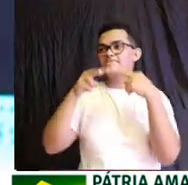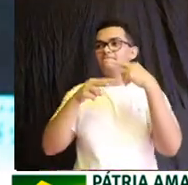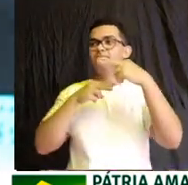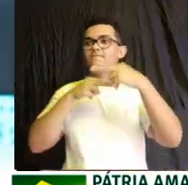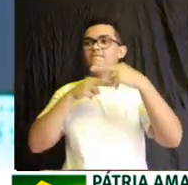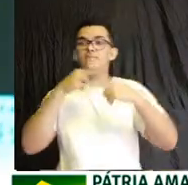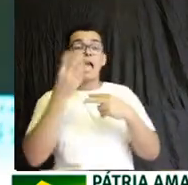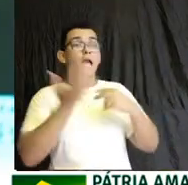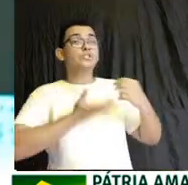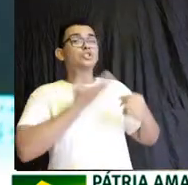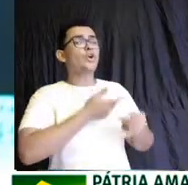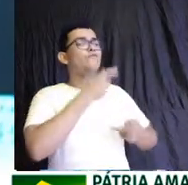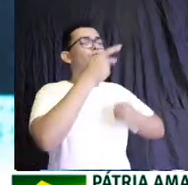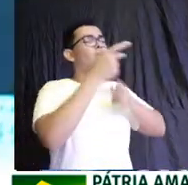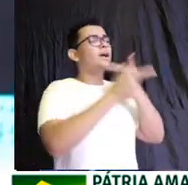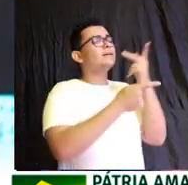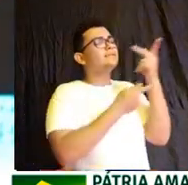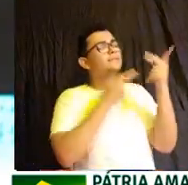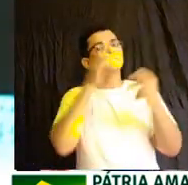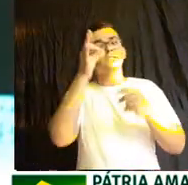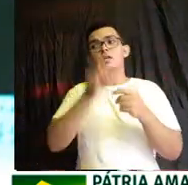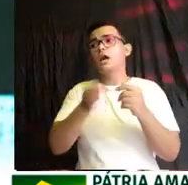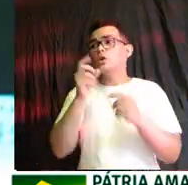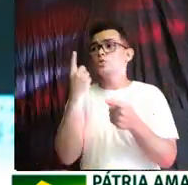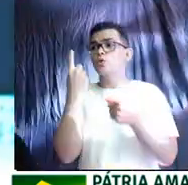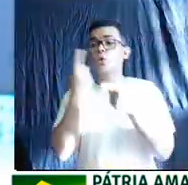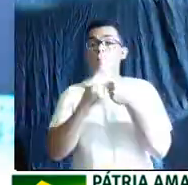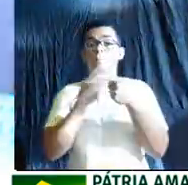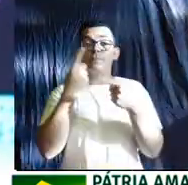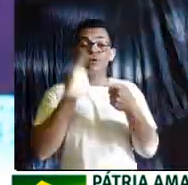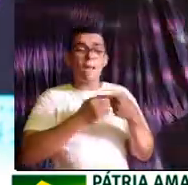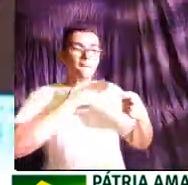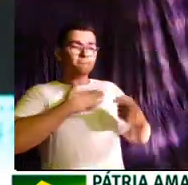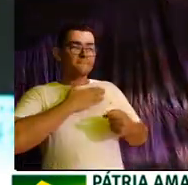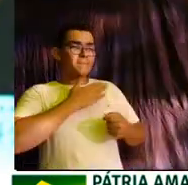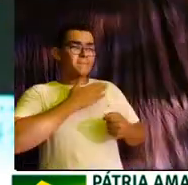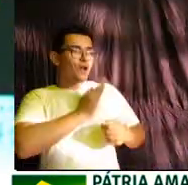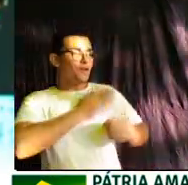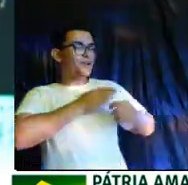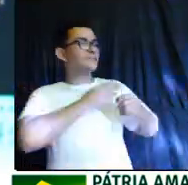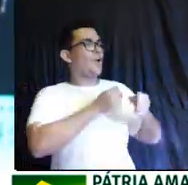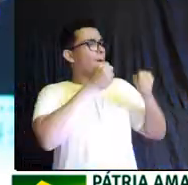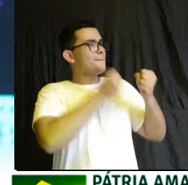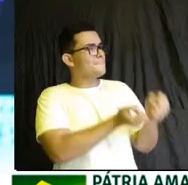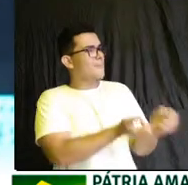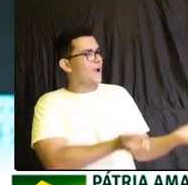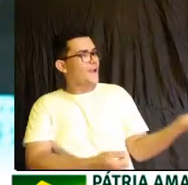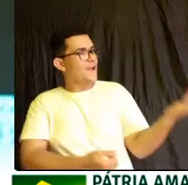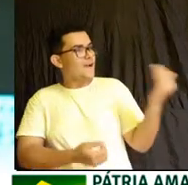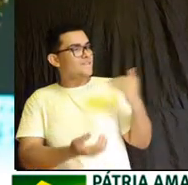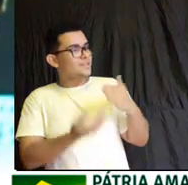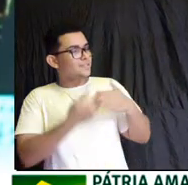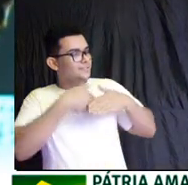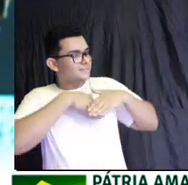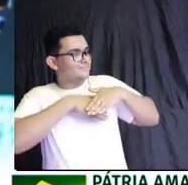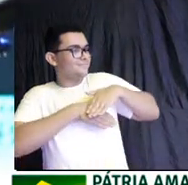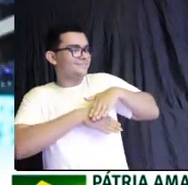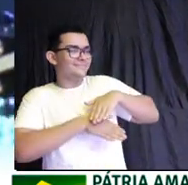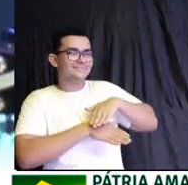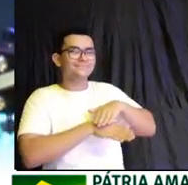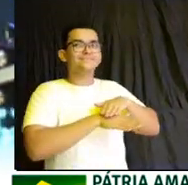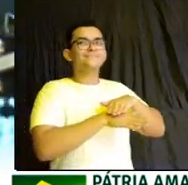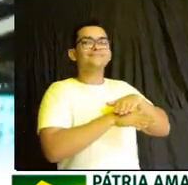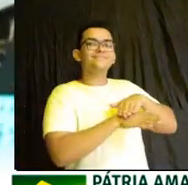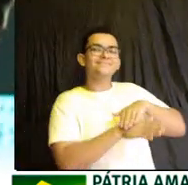certa, amor, a porta vai estar sempre aberta, amor. E meu olhar vai dar uma festa, amor,